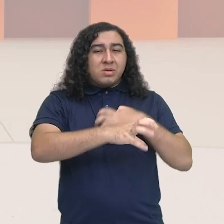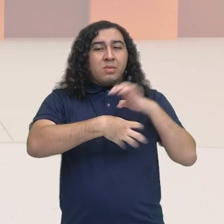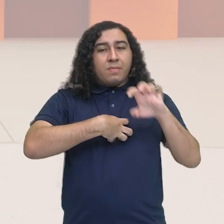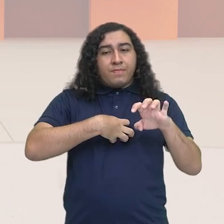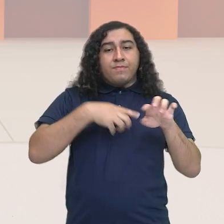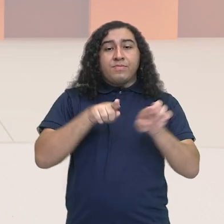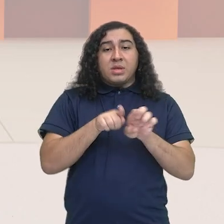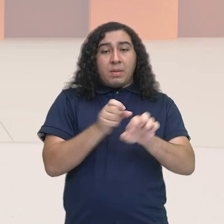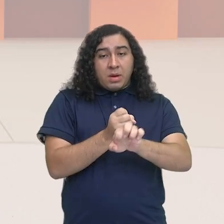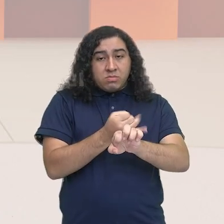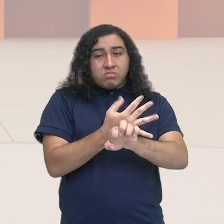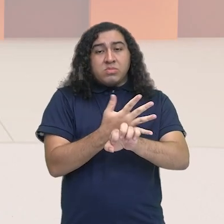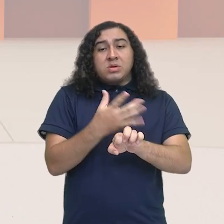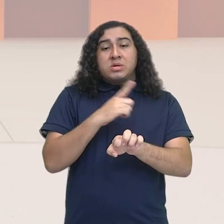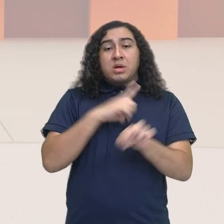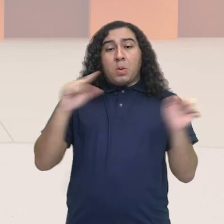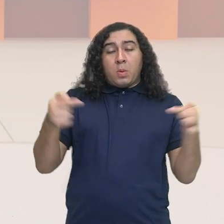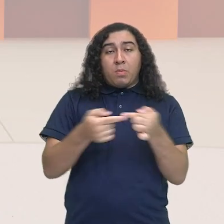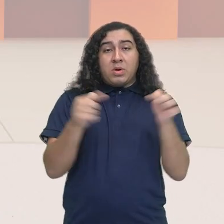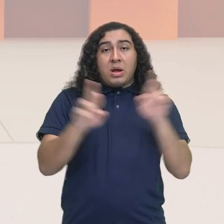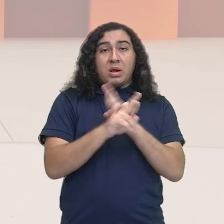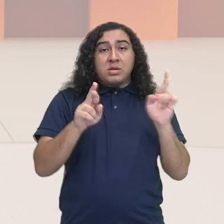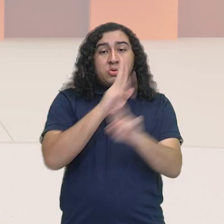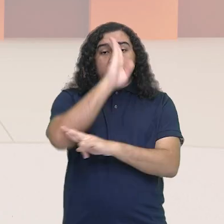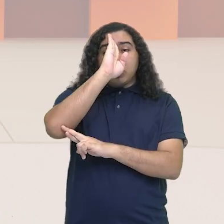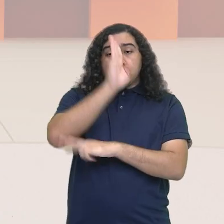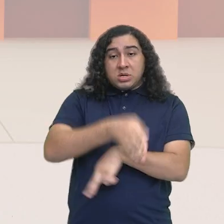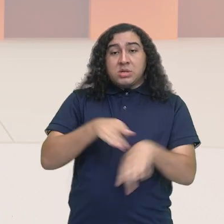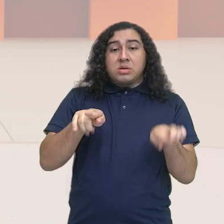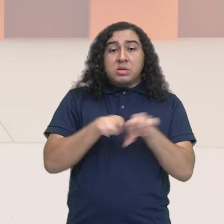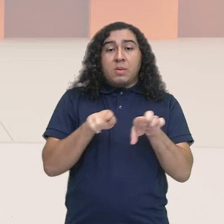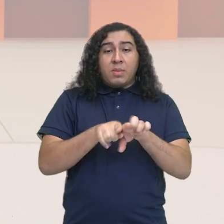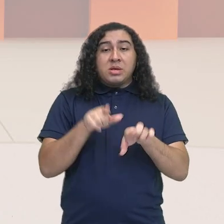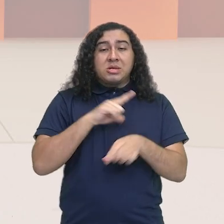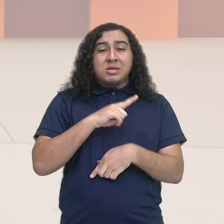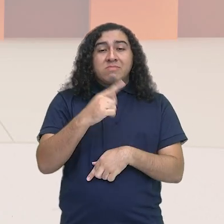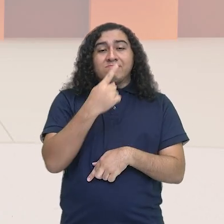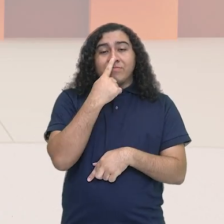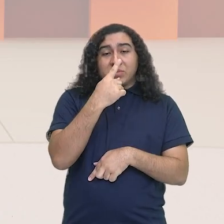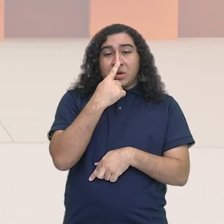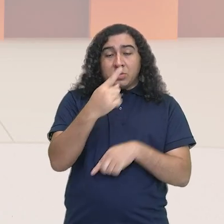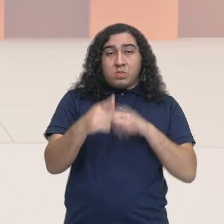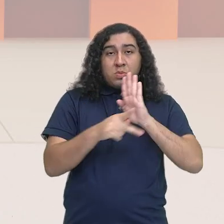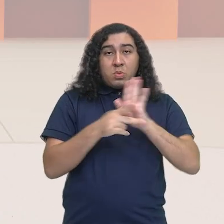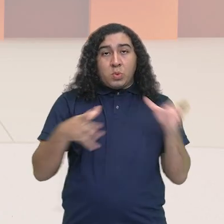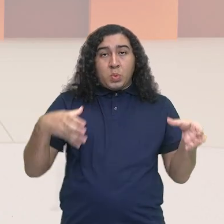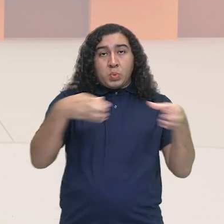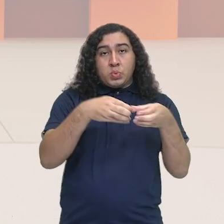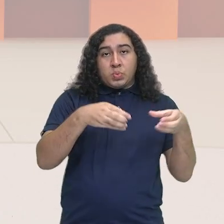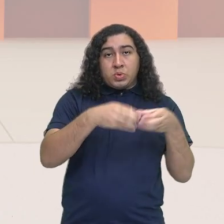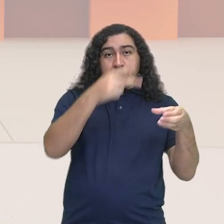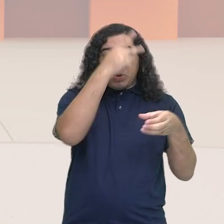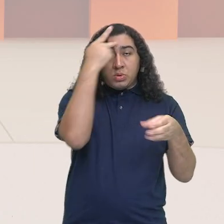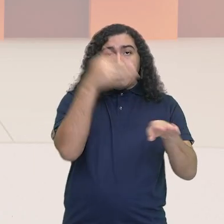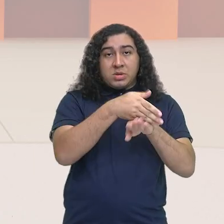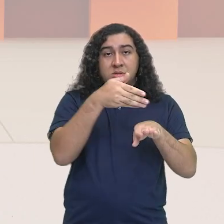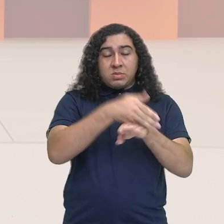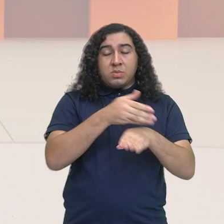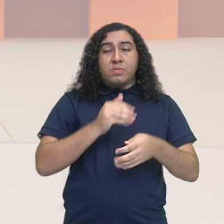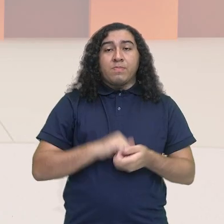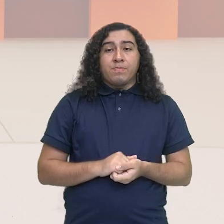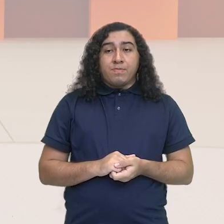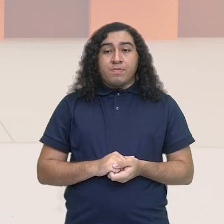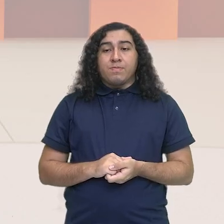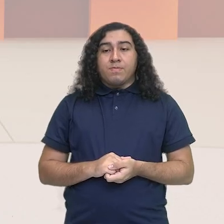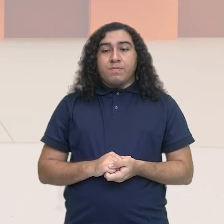constitui relações diretas, né, e de forte proximidade entre os integrantes do grupo. No caso aí, por